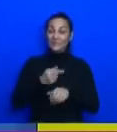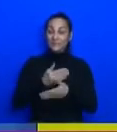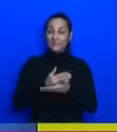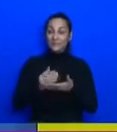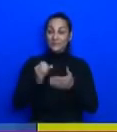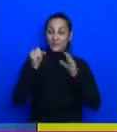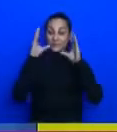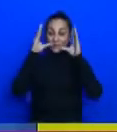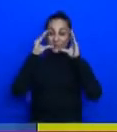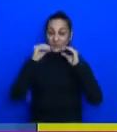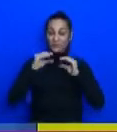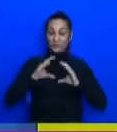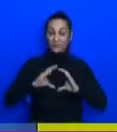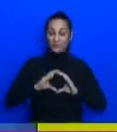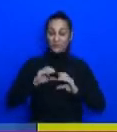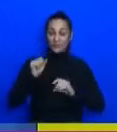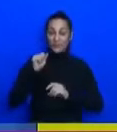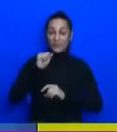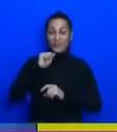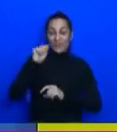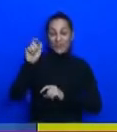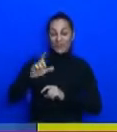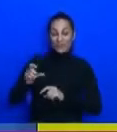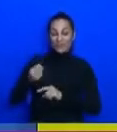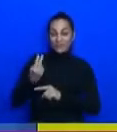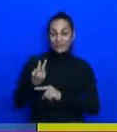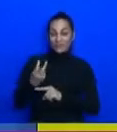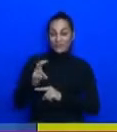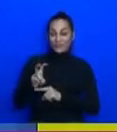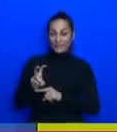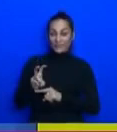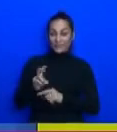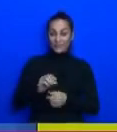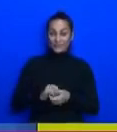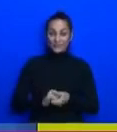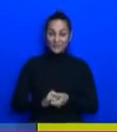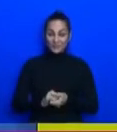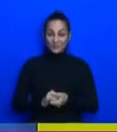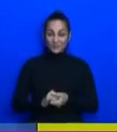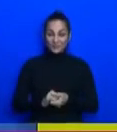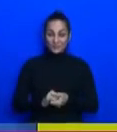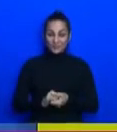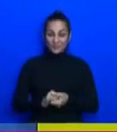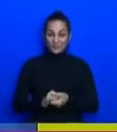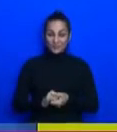8 da noite. Bola azul número 25. Azul 25.